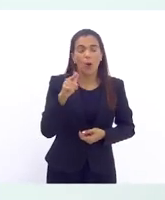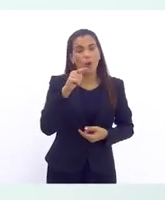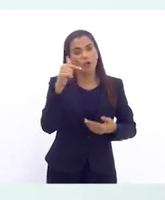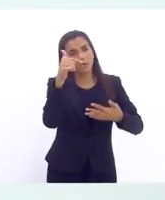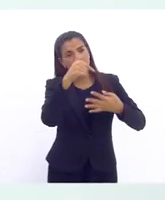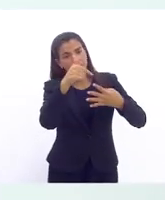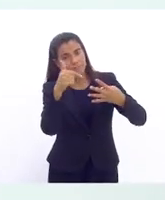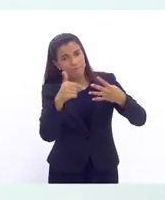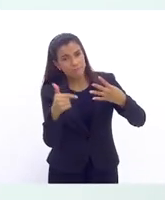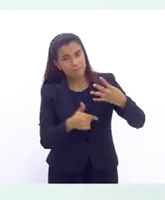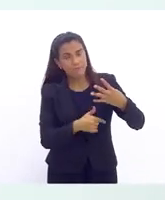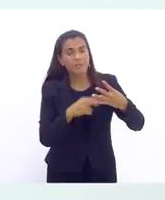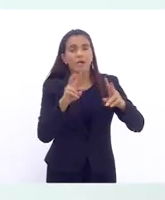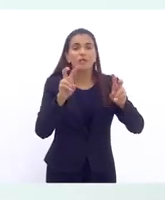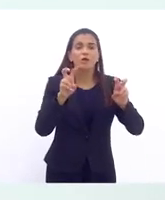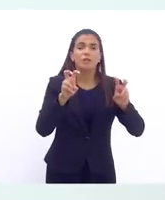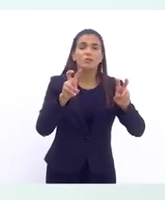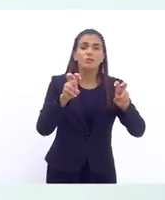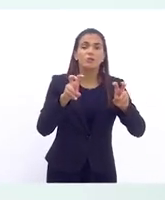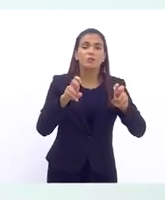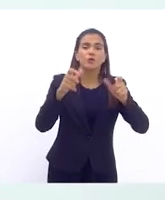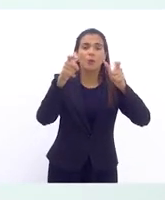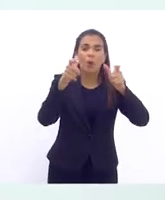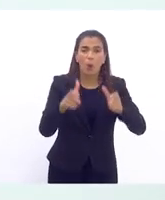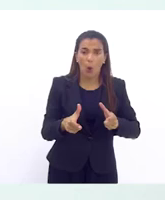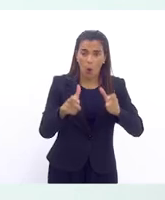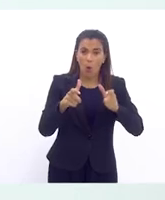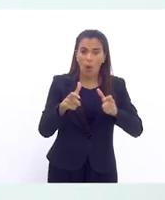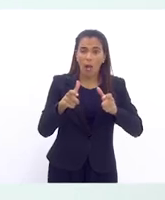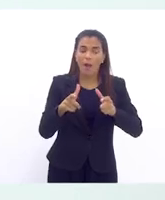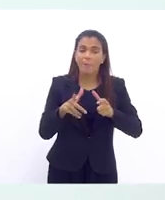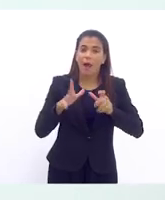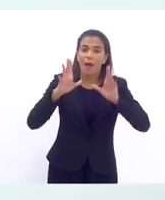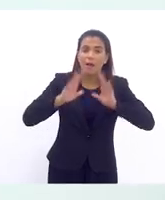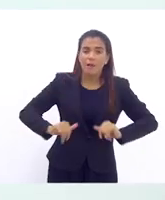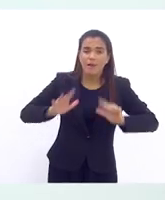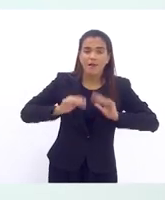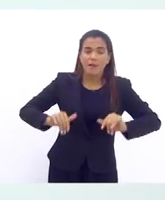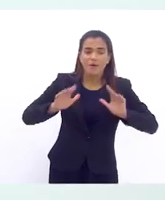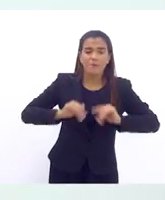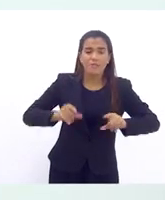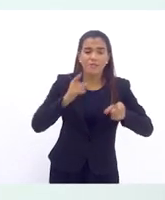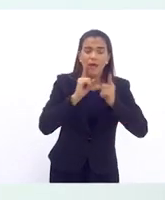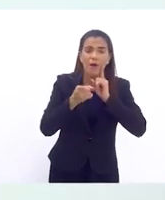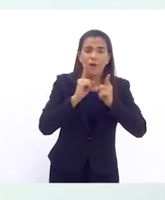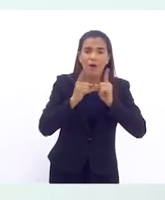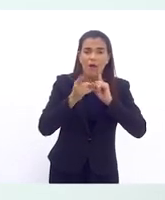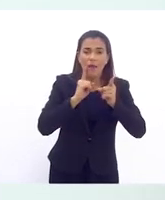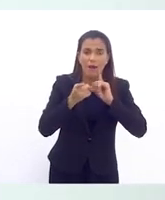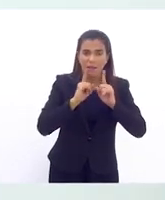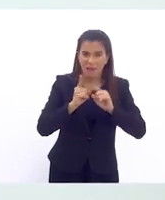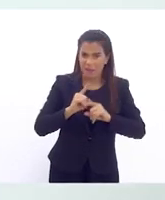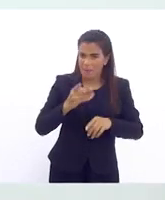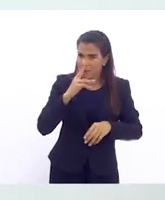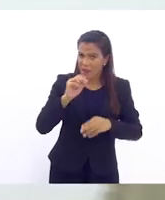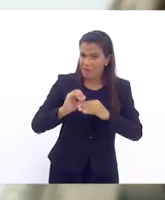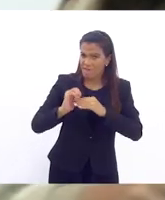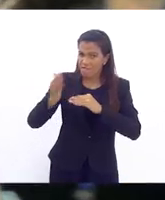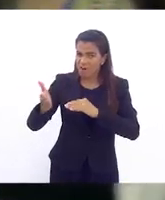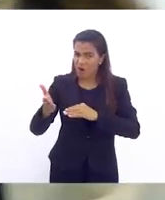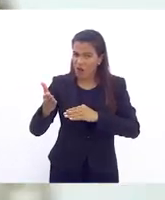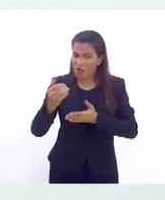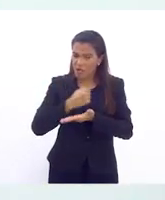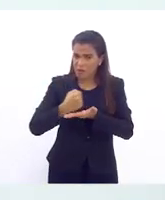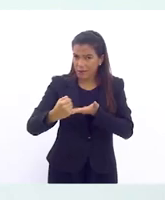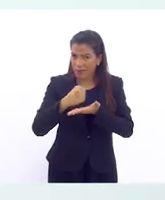outro questionamento é sobre a estação de tratamento de esgoto de Alcântara Filho que lamentavelmente ela está fora da concessão da